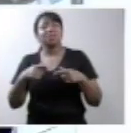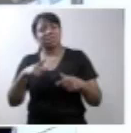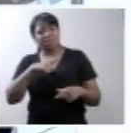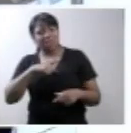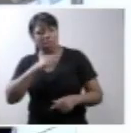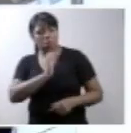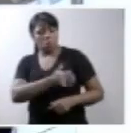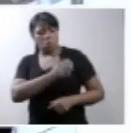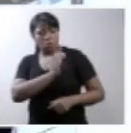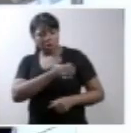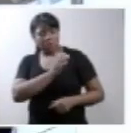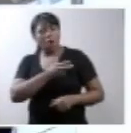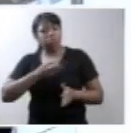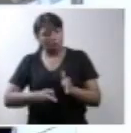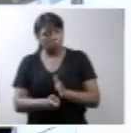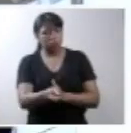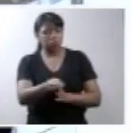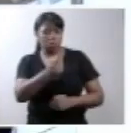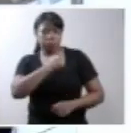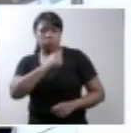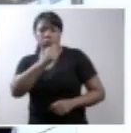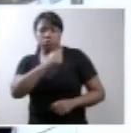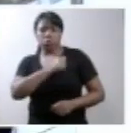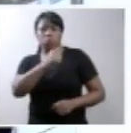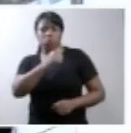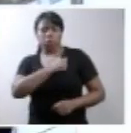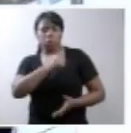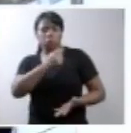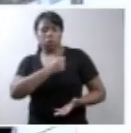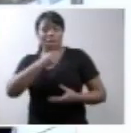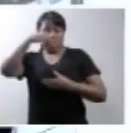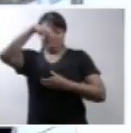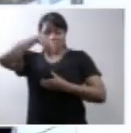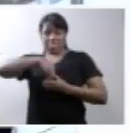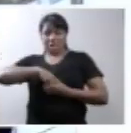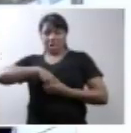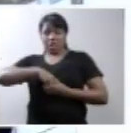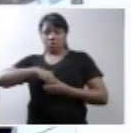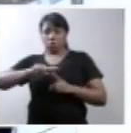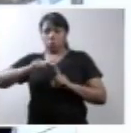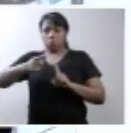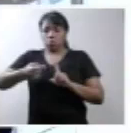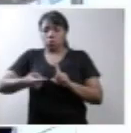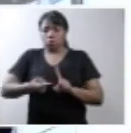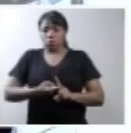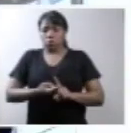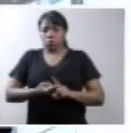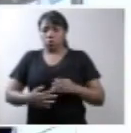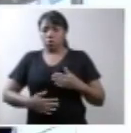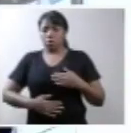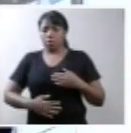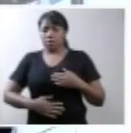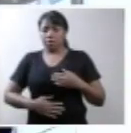eh com o coração batendo dentro do útero ela se mexe como dizer que tá sem vida ainda mais